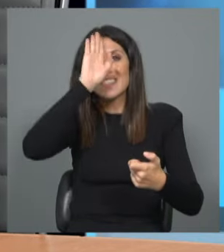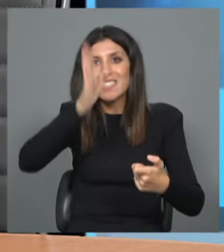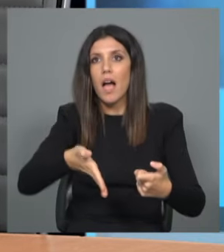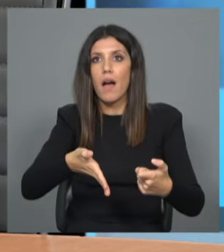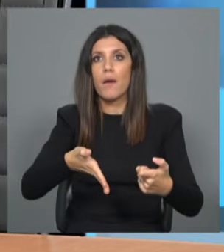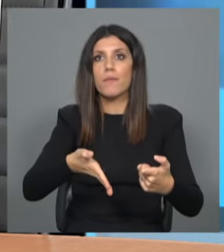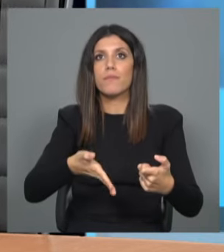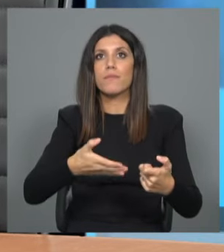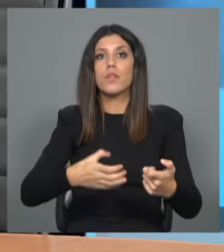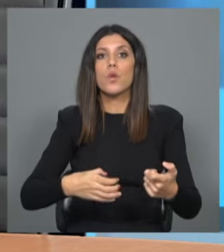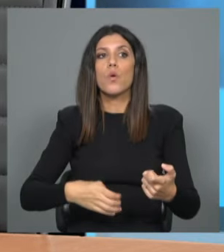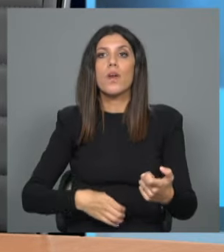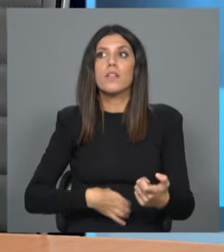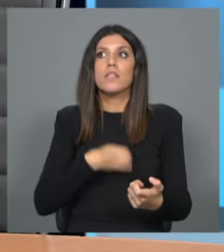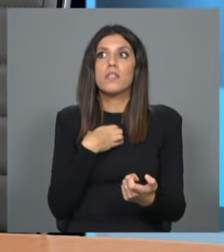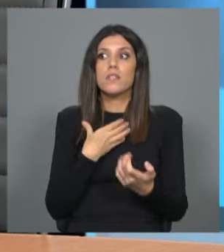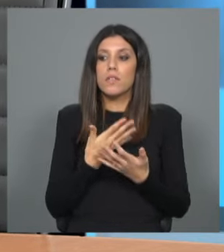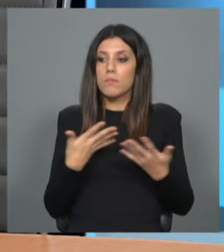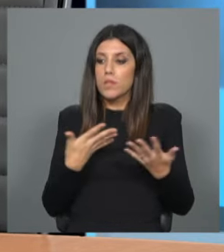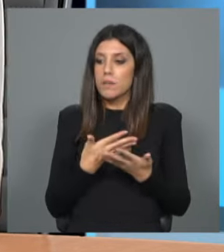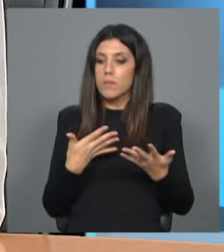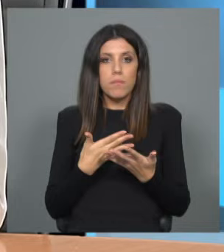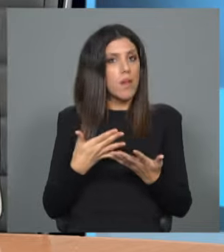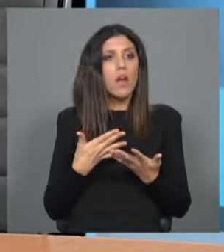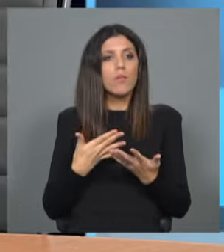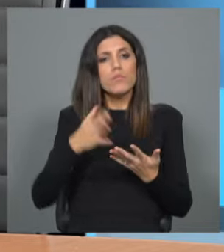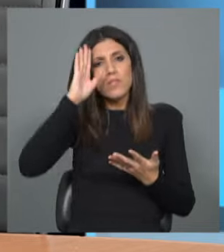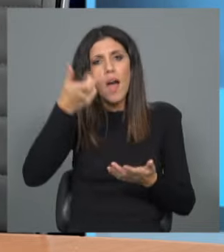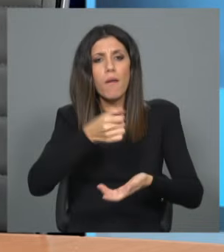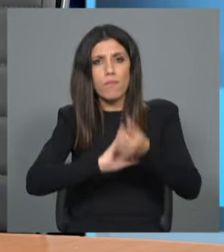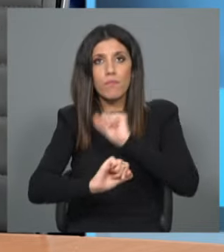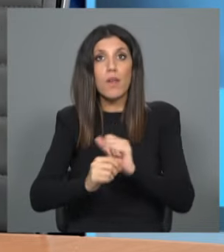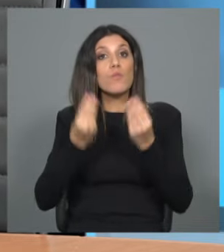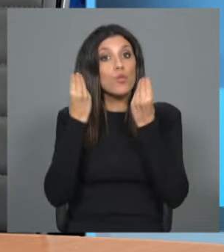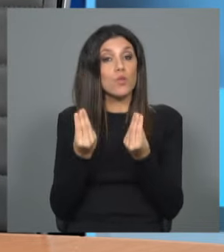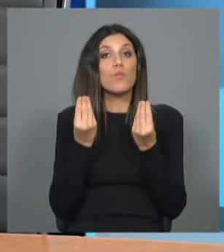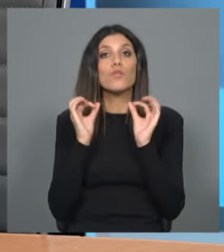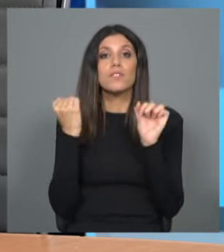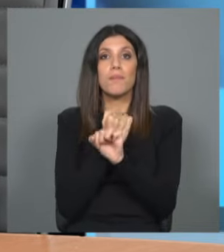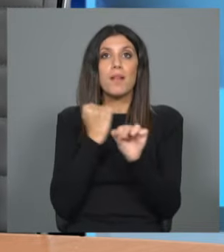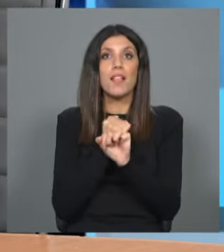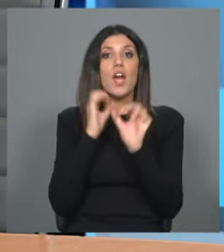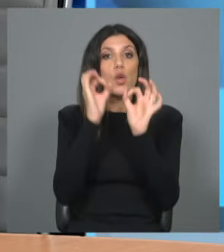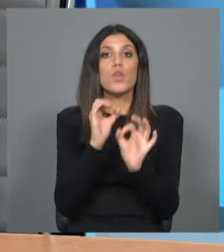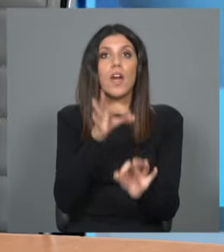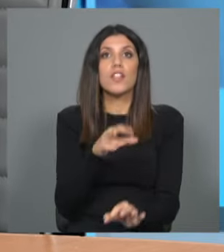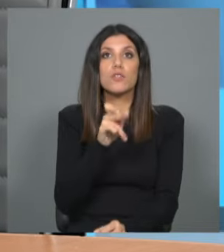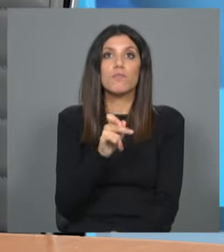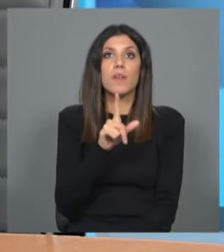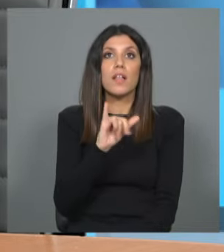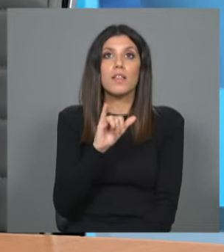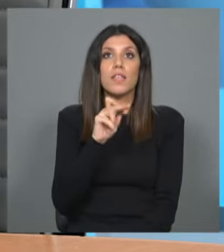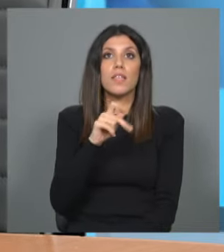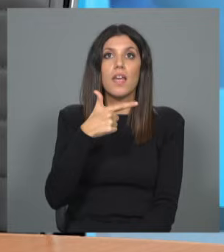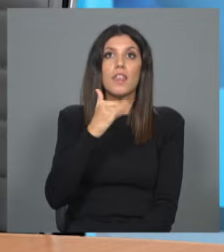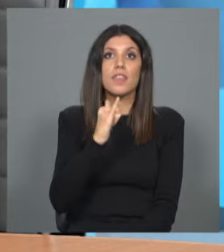não se sentir inútil, não se sentir impotente. E é por isso que é tão bom trabalhar em cuidados paliativos. E está a olhar para alguém que trabalha em